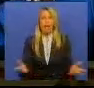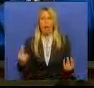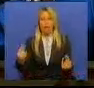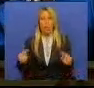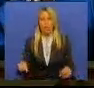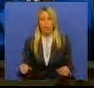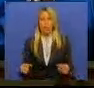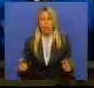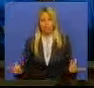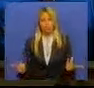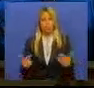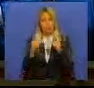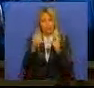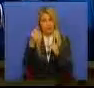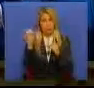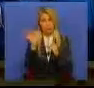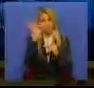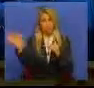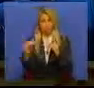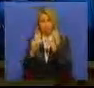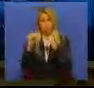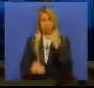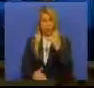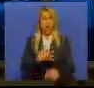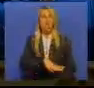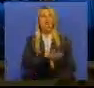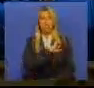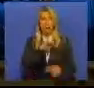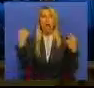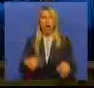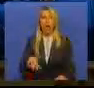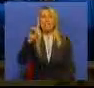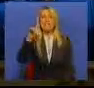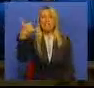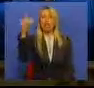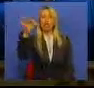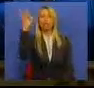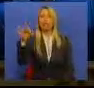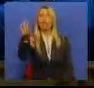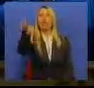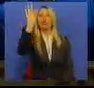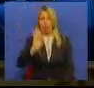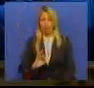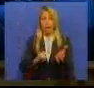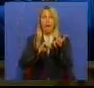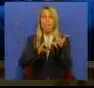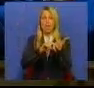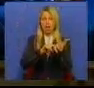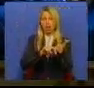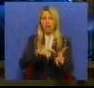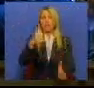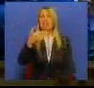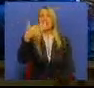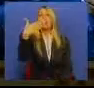Estamos abaixo dos 50%. A Espanha tem 62% de escolha. A Bélgica, 71% de